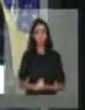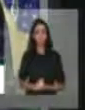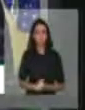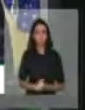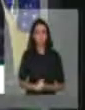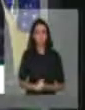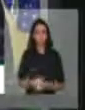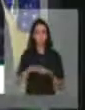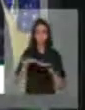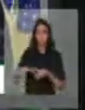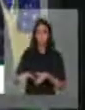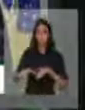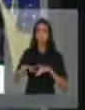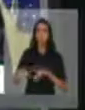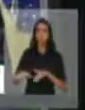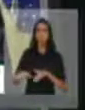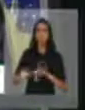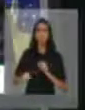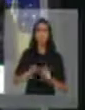justamente nasceu